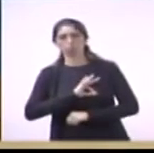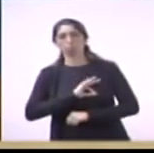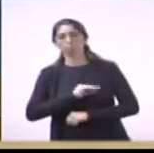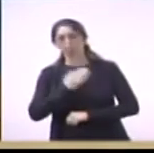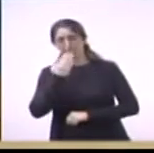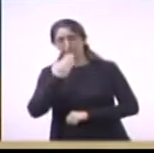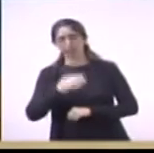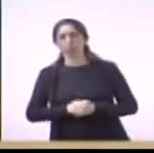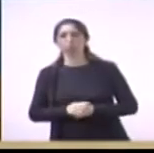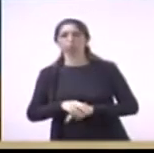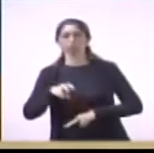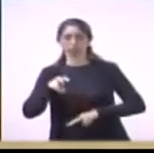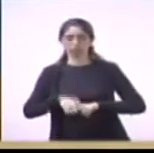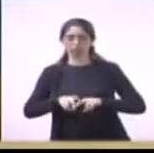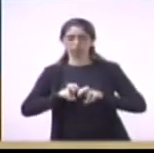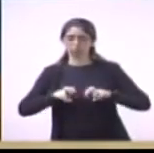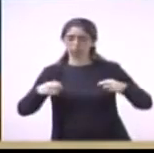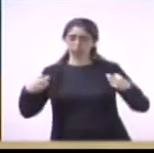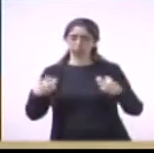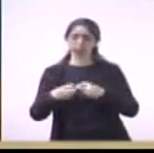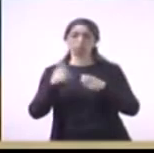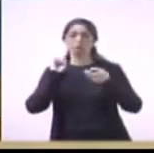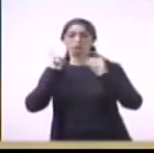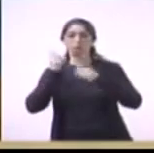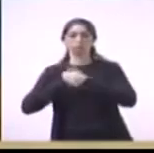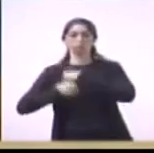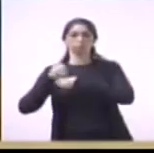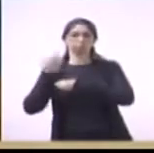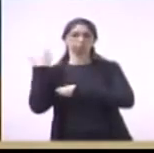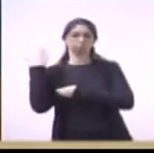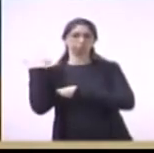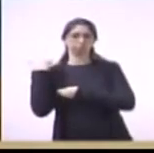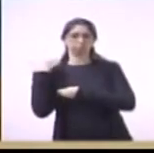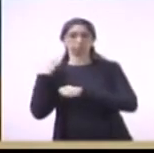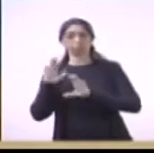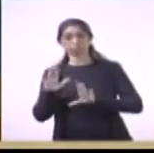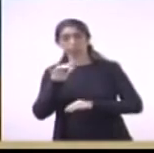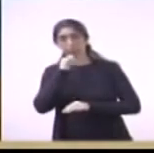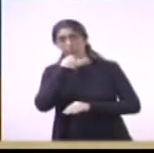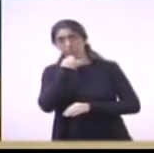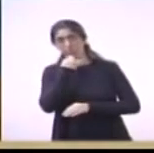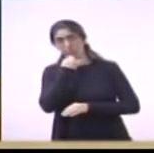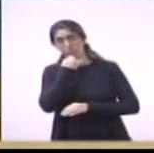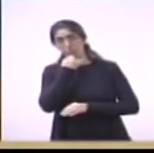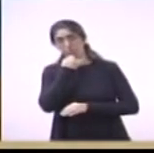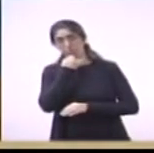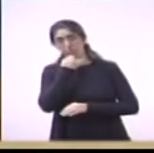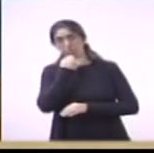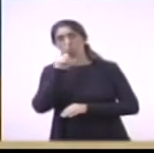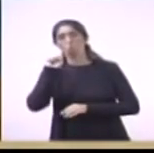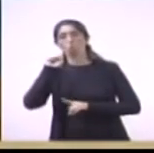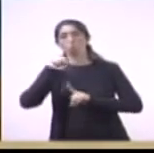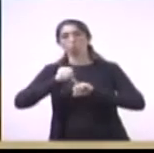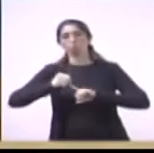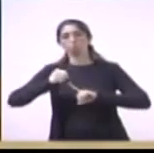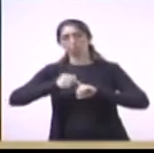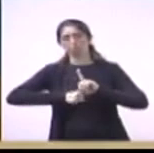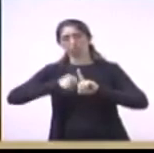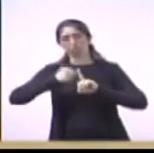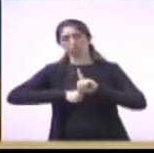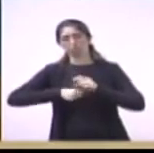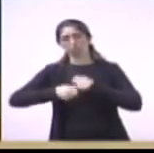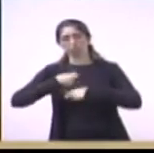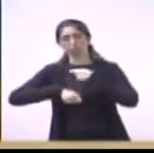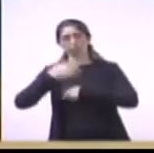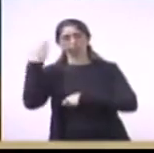numa reunião com os vereadores o ano passado. E, infelizmente, passaram-se 8 meses que a administração